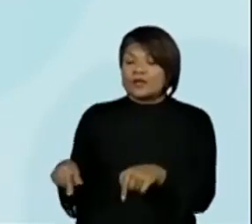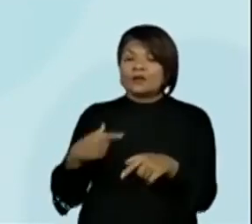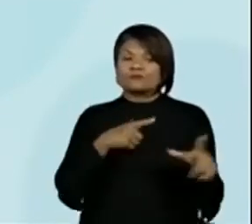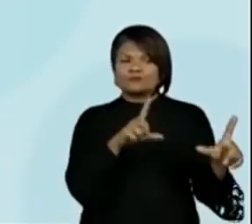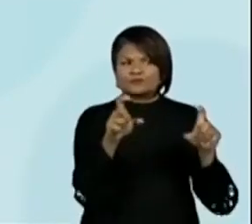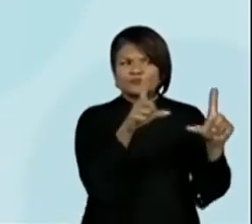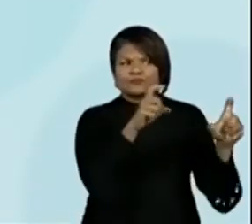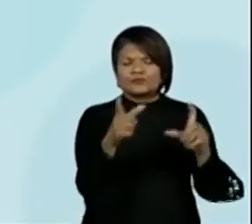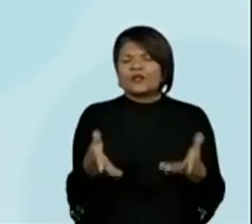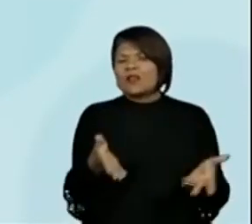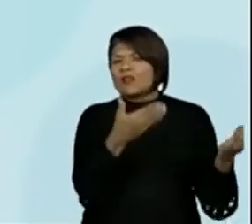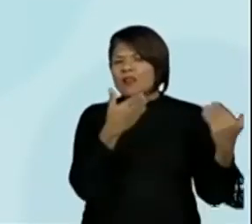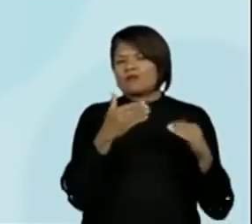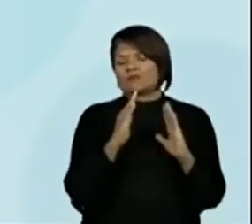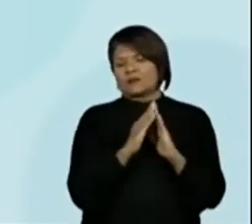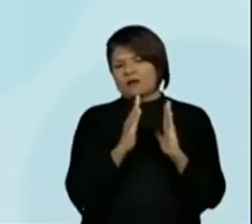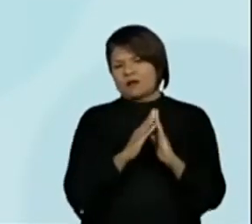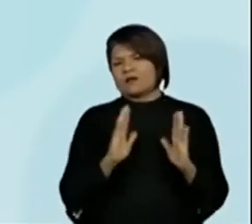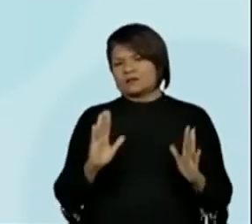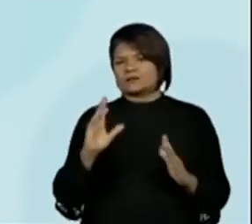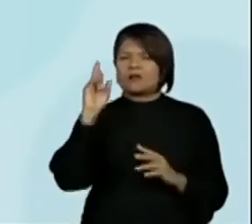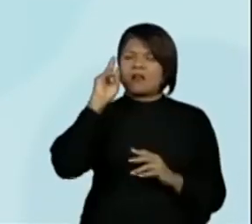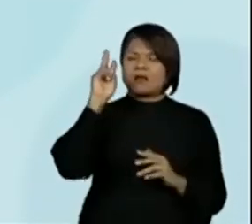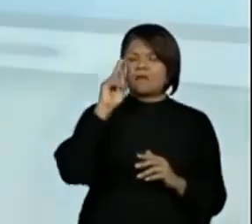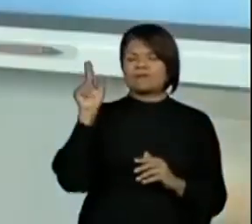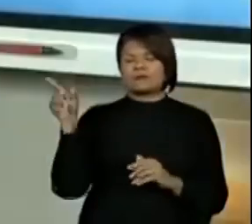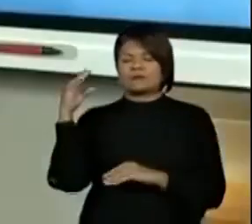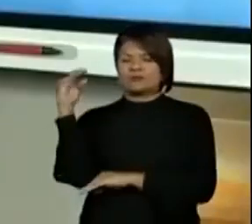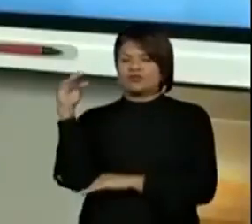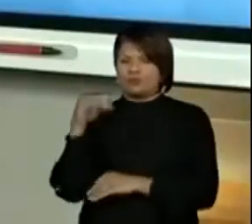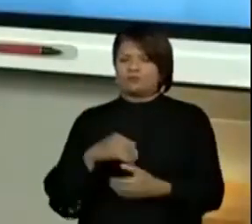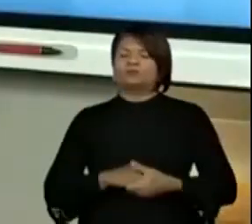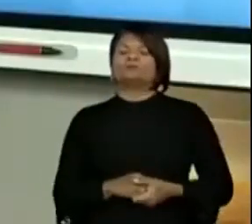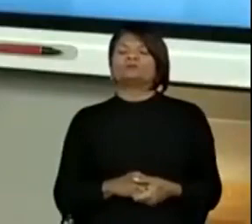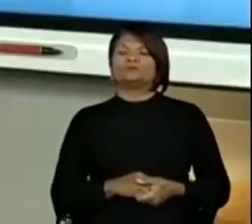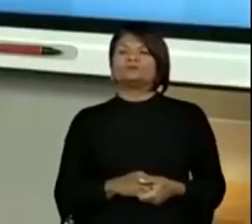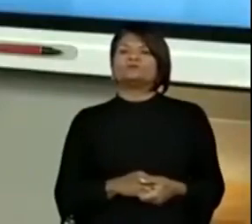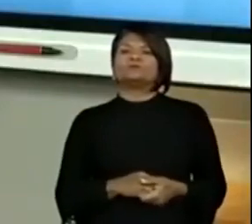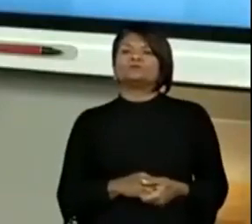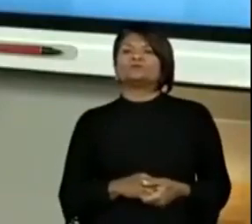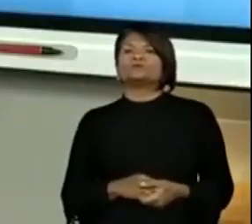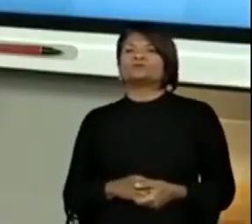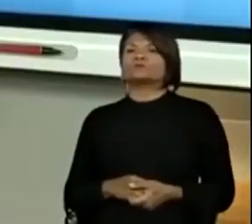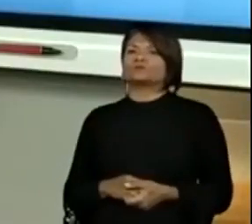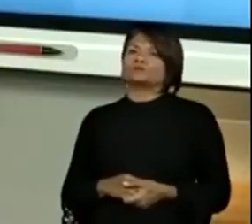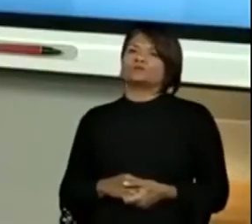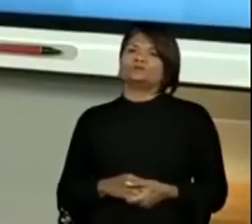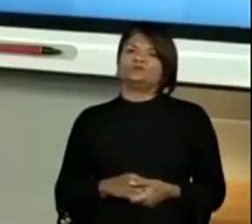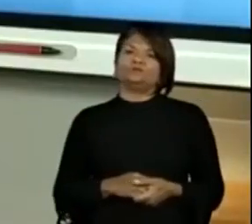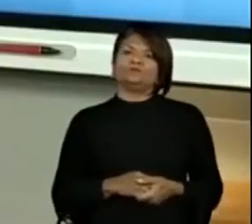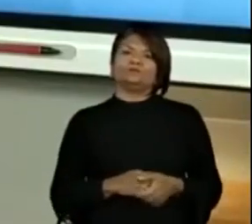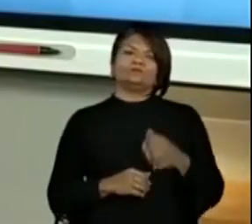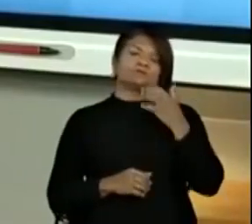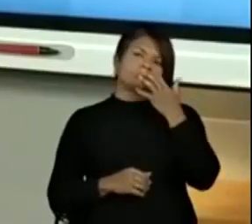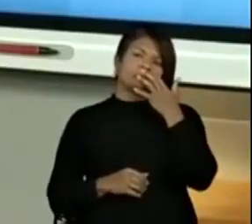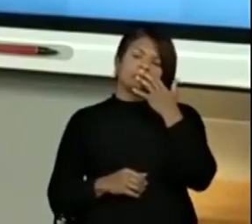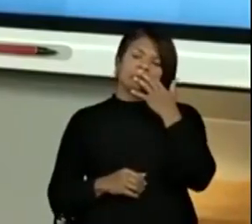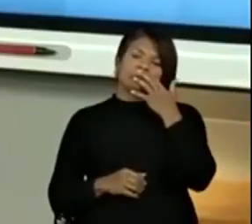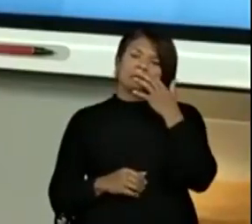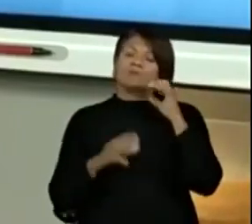família possa levar essa lembrança dos gigantes. Então, vamos lá, ó, uma sessão de fotos,